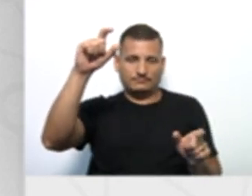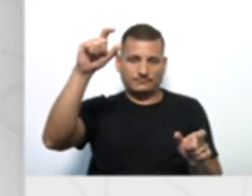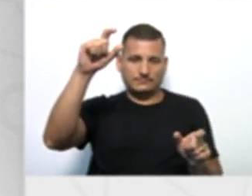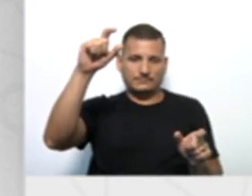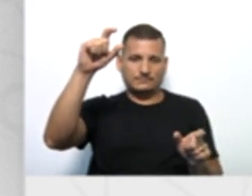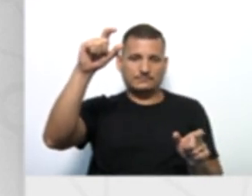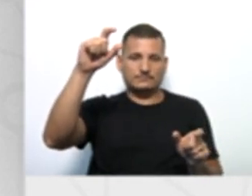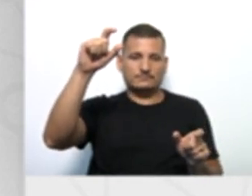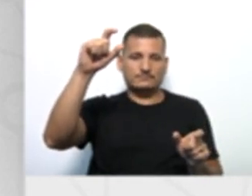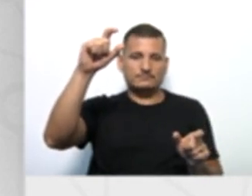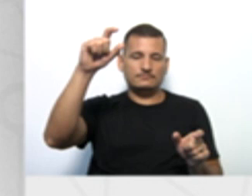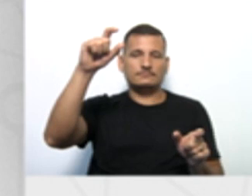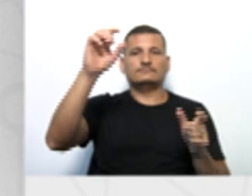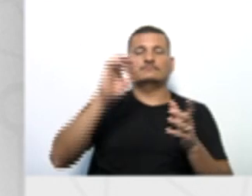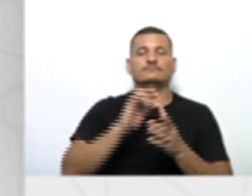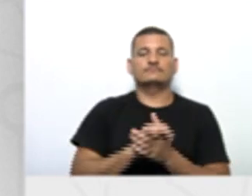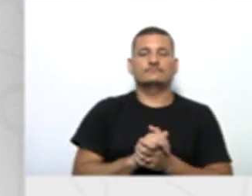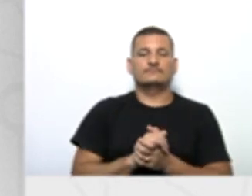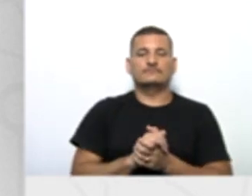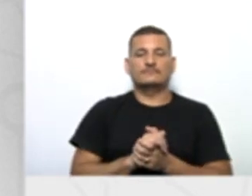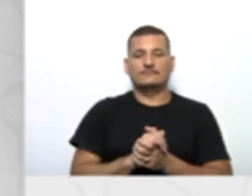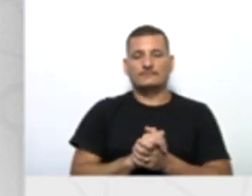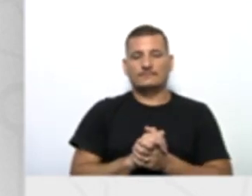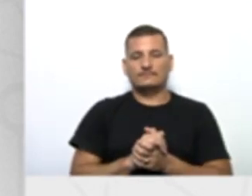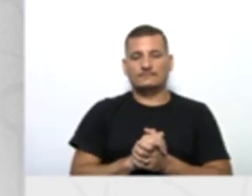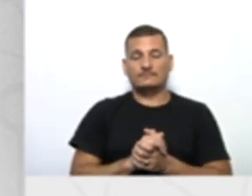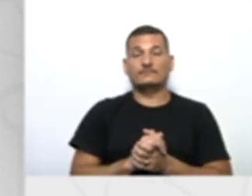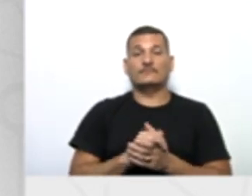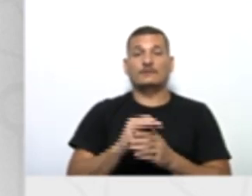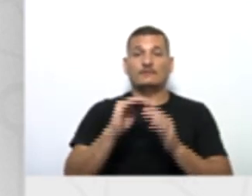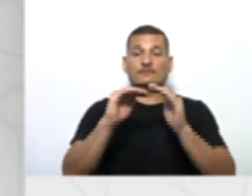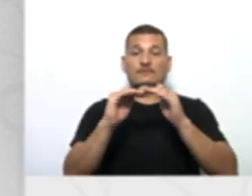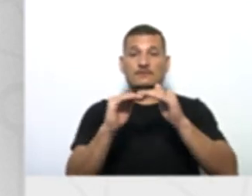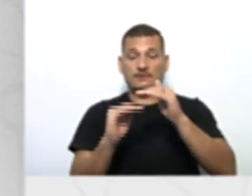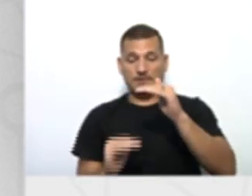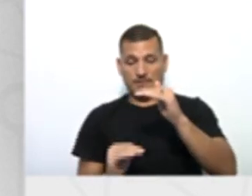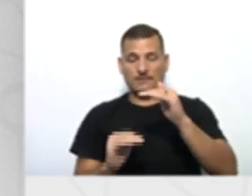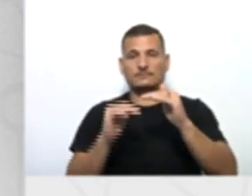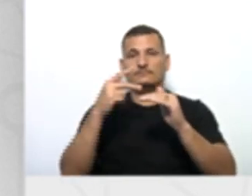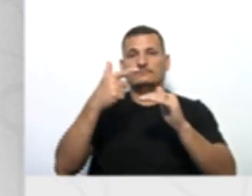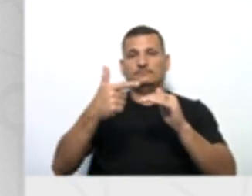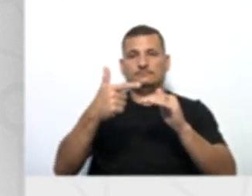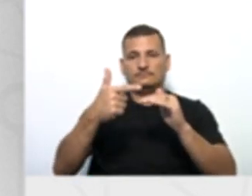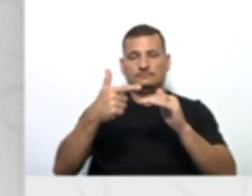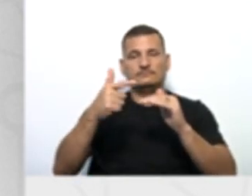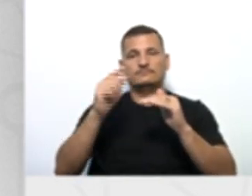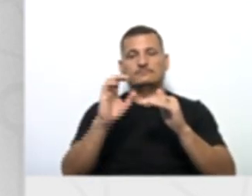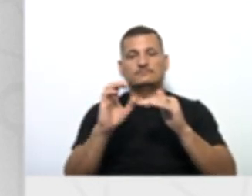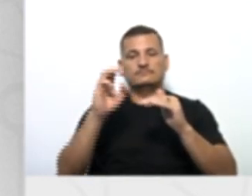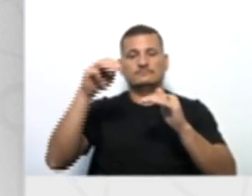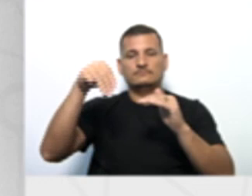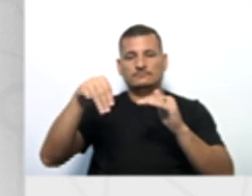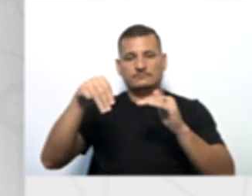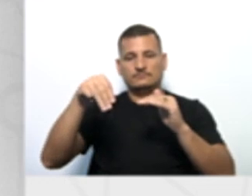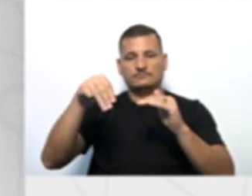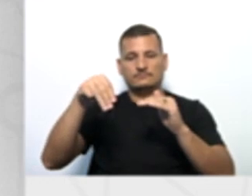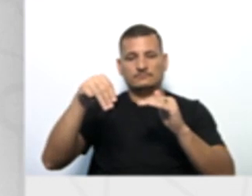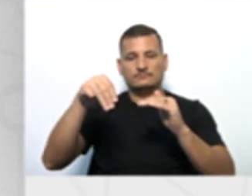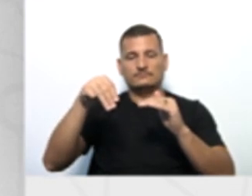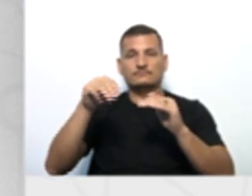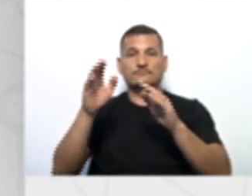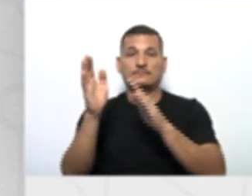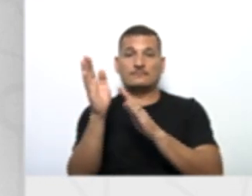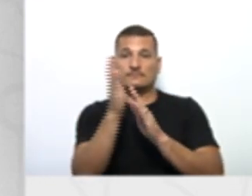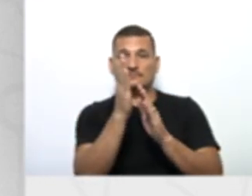centímetros à esquerda para fins de arquivo. A inferior e a direita serão 2 centímetros. Então, essa é a